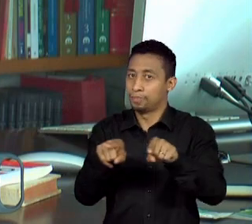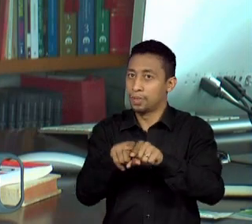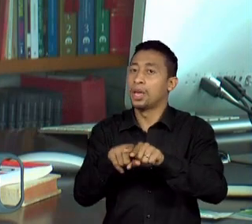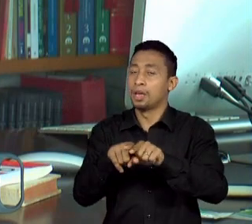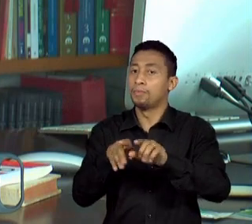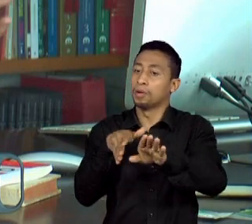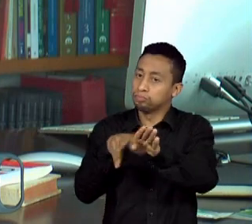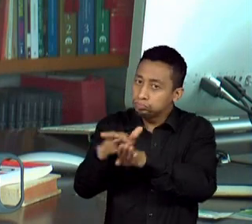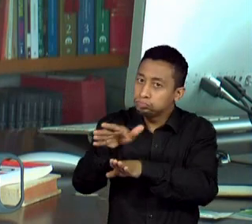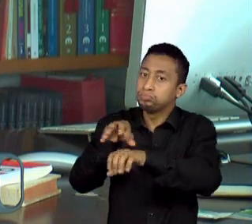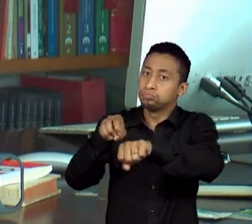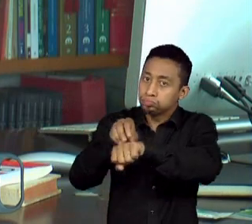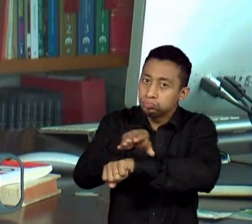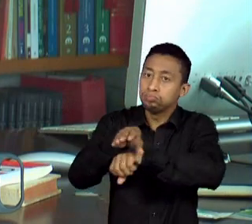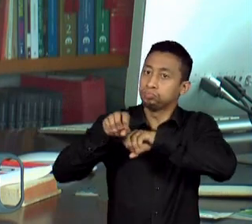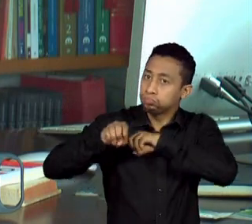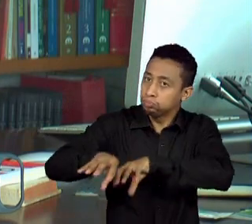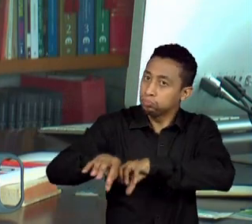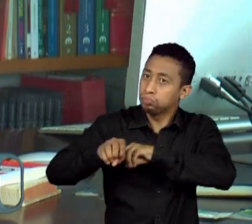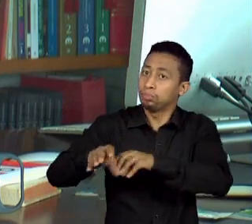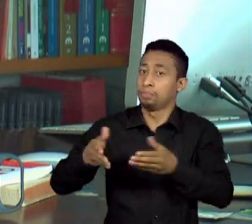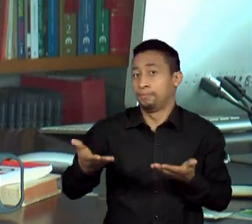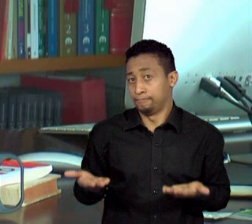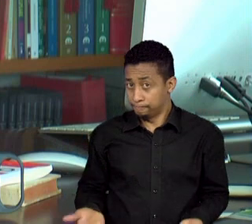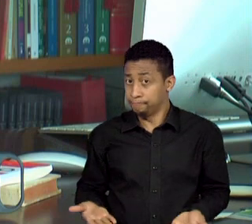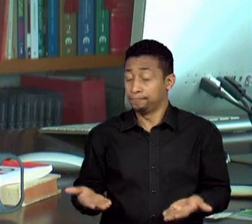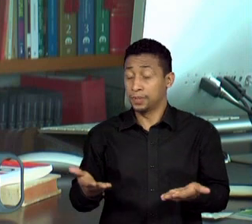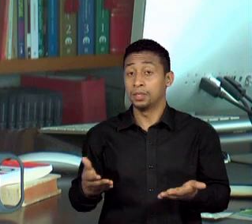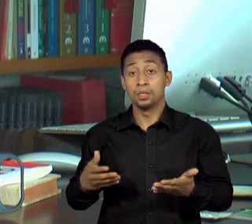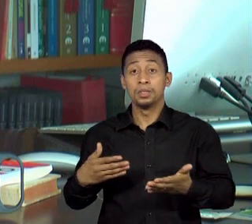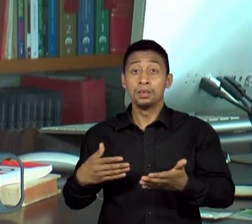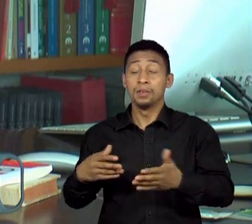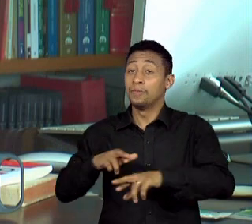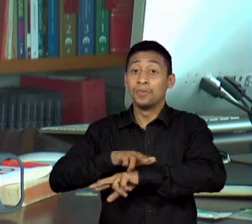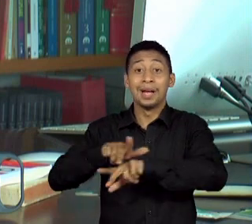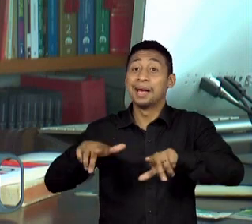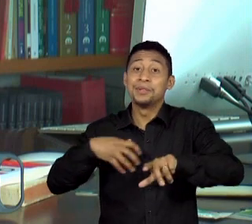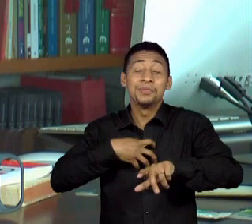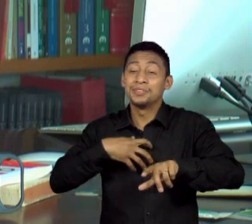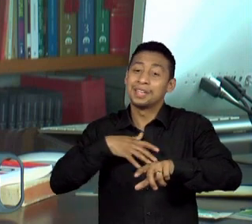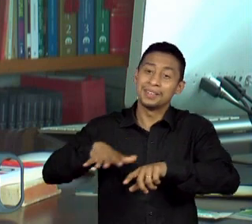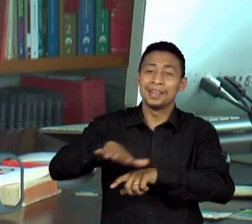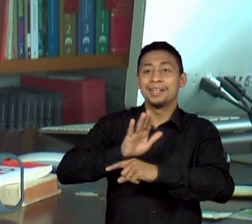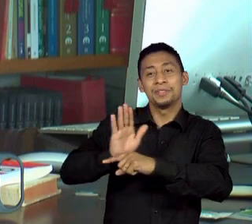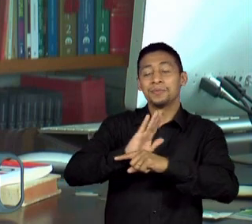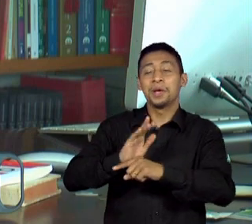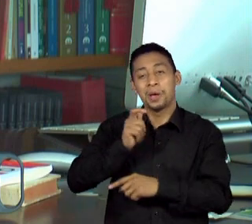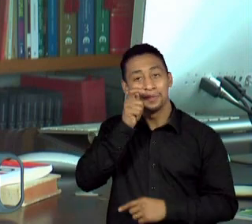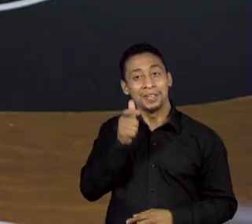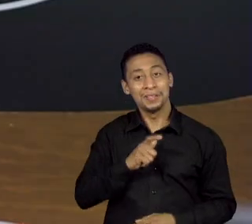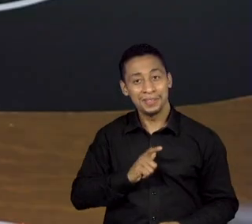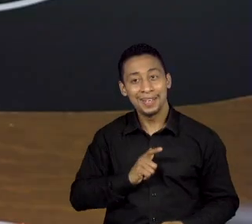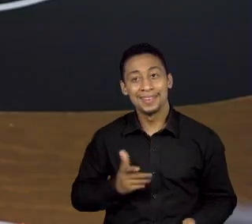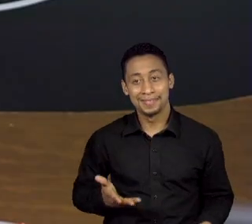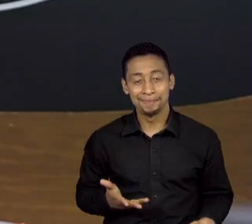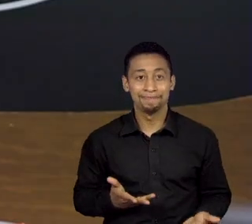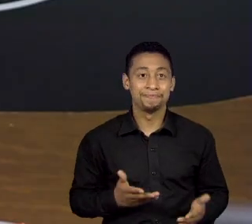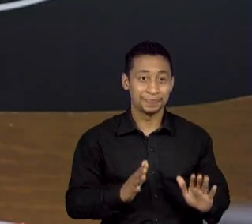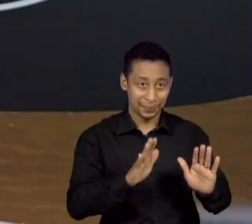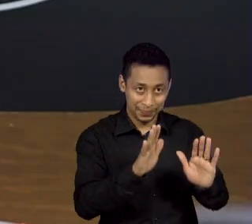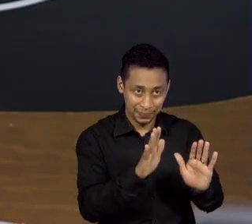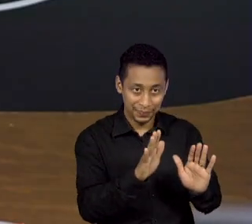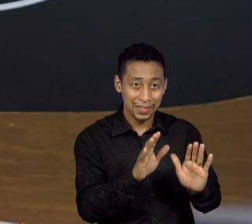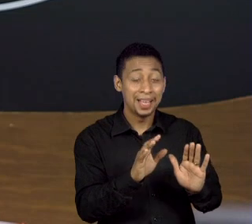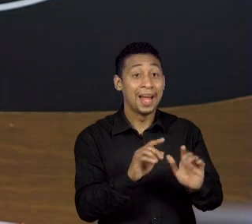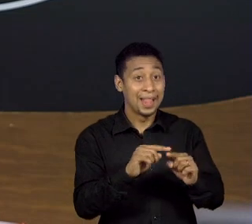e de... Enfim, todas as formas de audiovisual me interessam. Certo, e eu vou pegar a